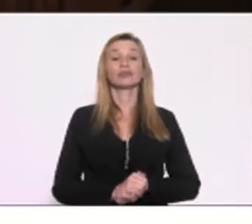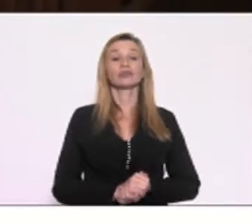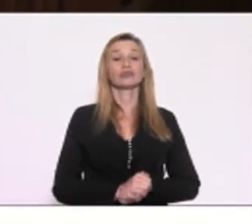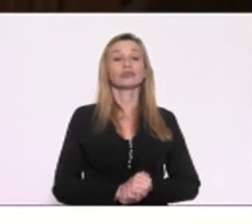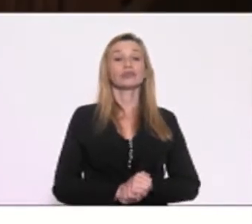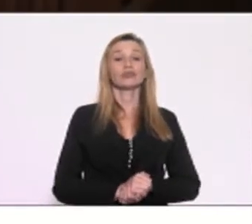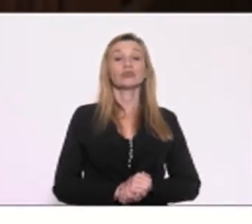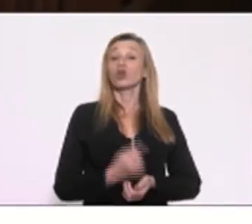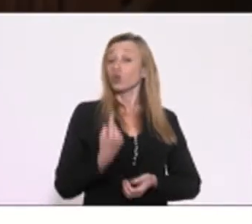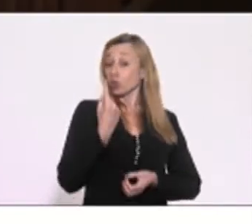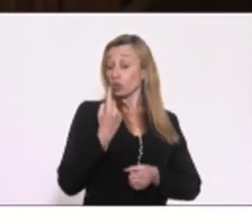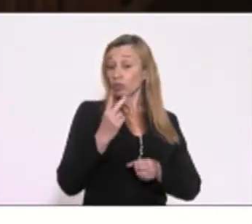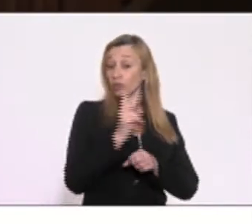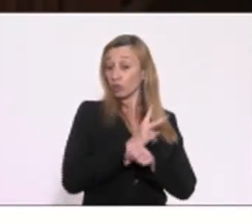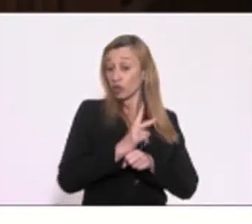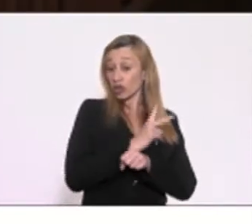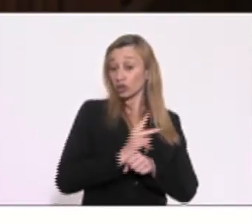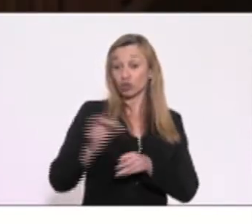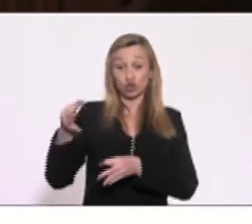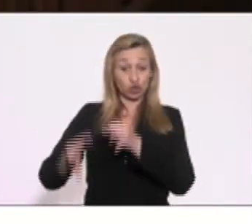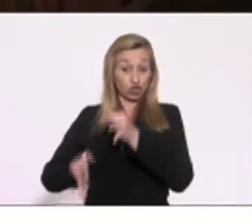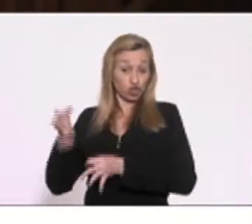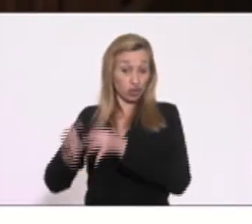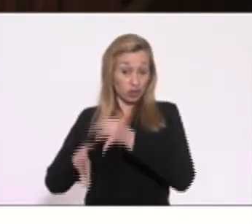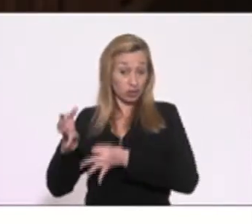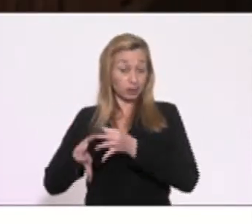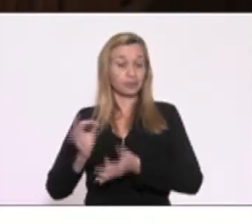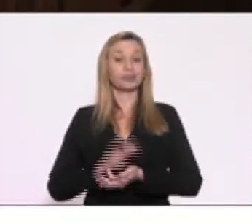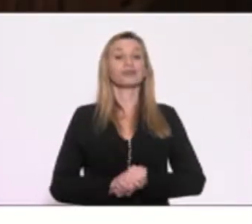um procurador de justiça